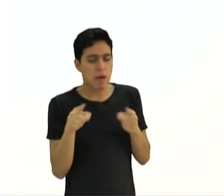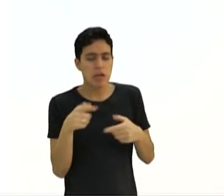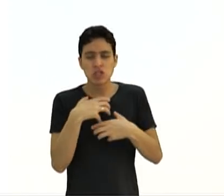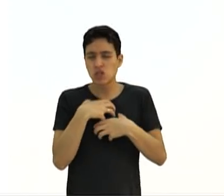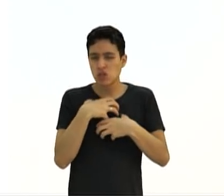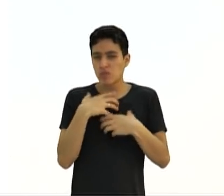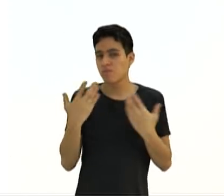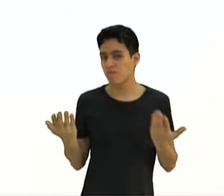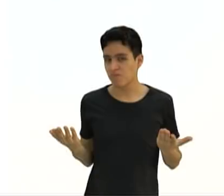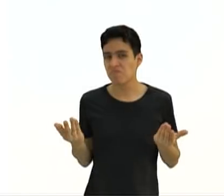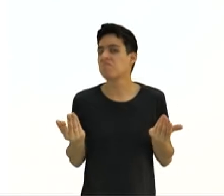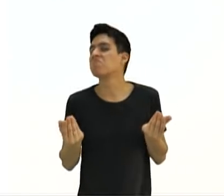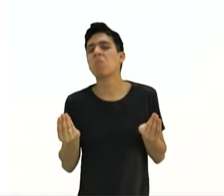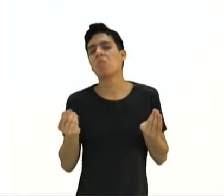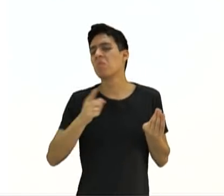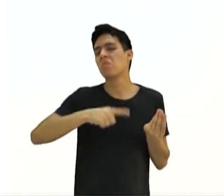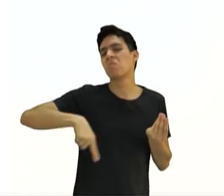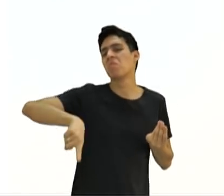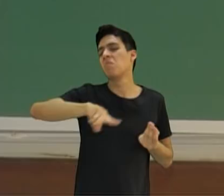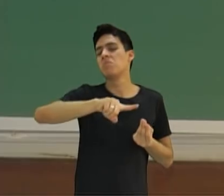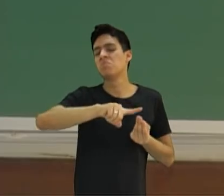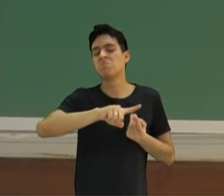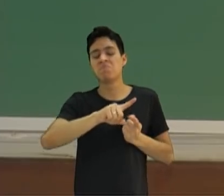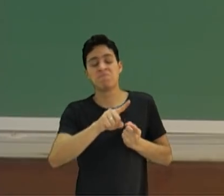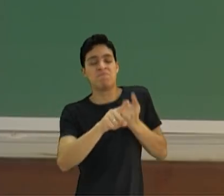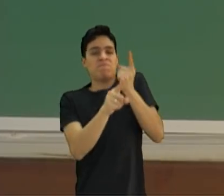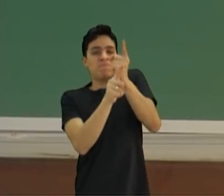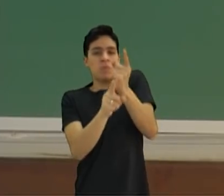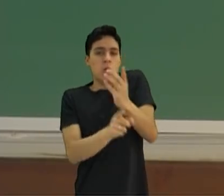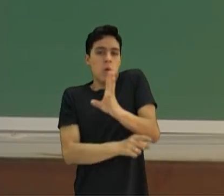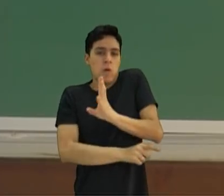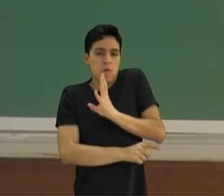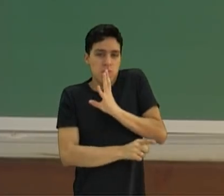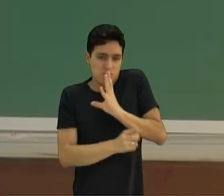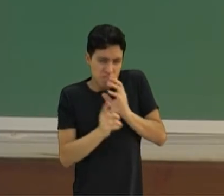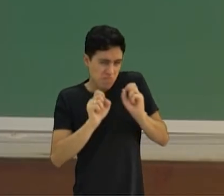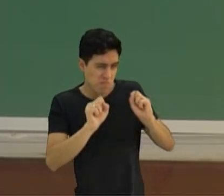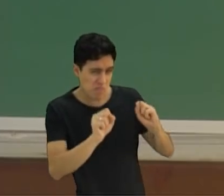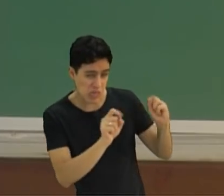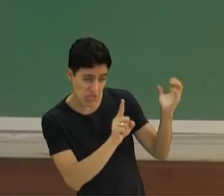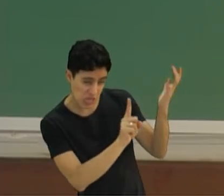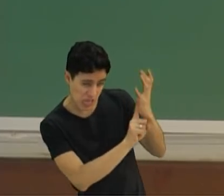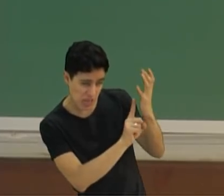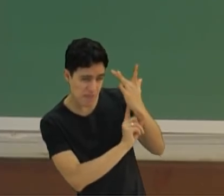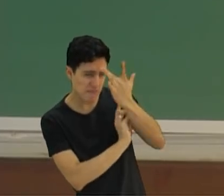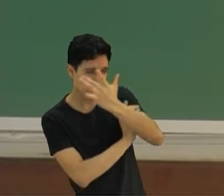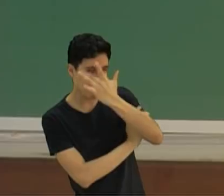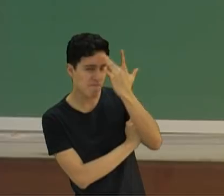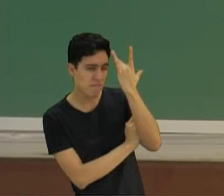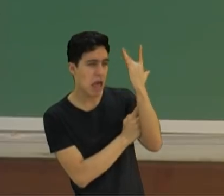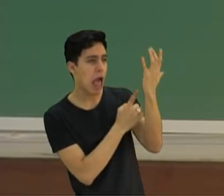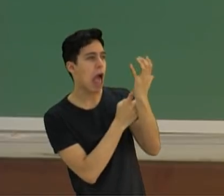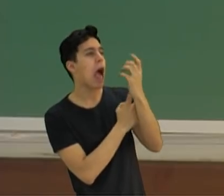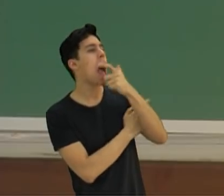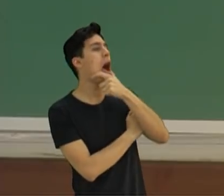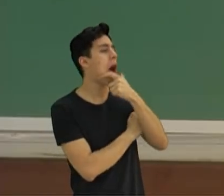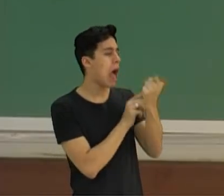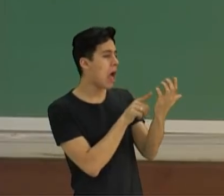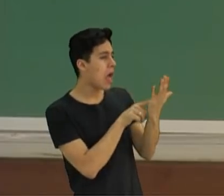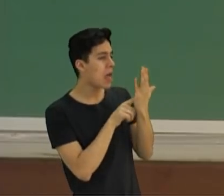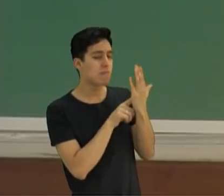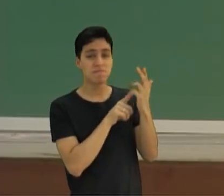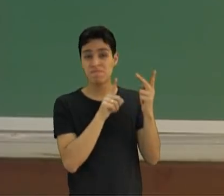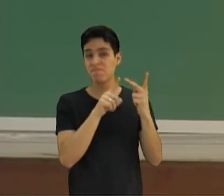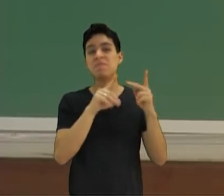você as conheceu? Será que foi influência de alguém? Será que você conheceu porque alguém da sua